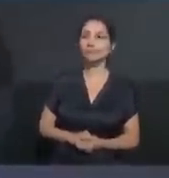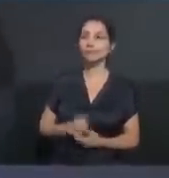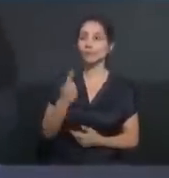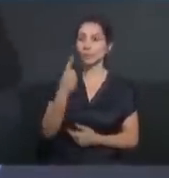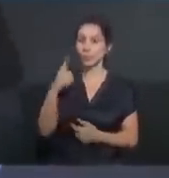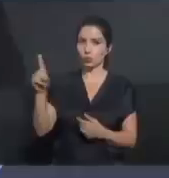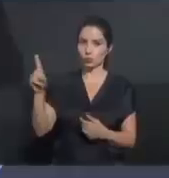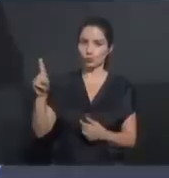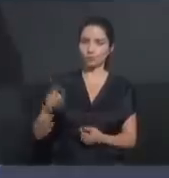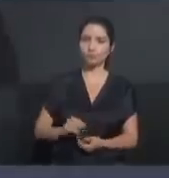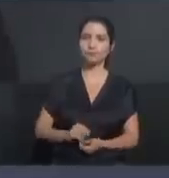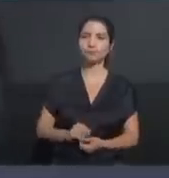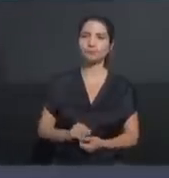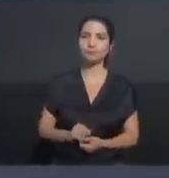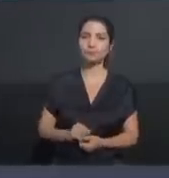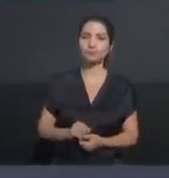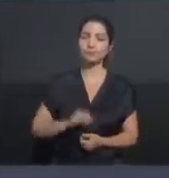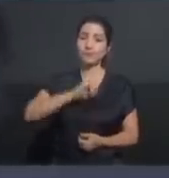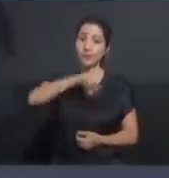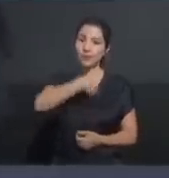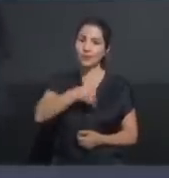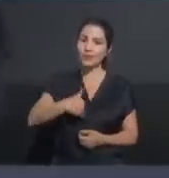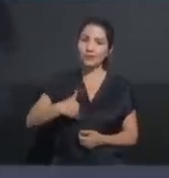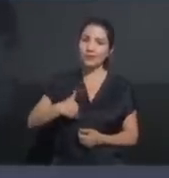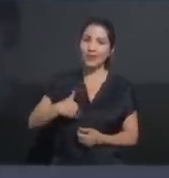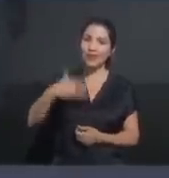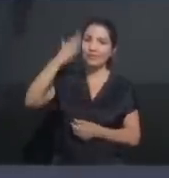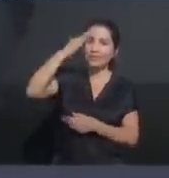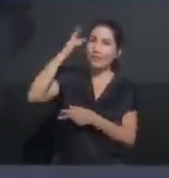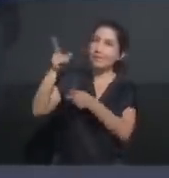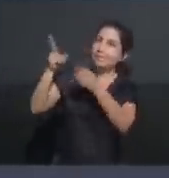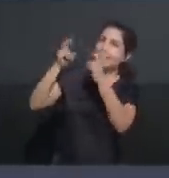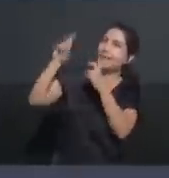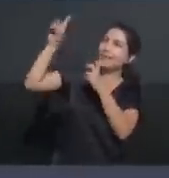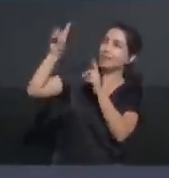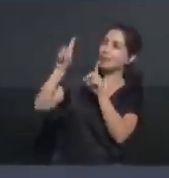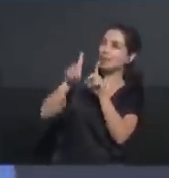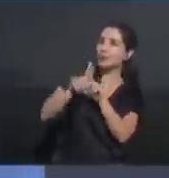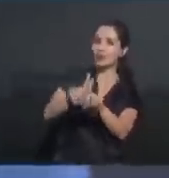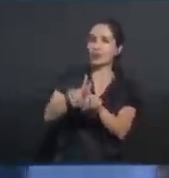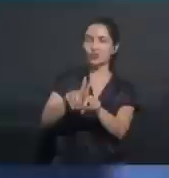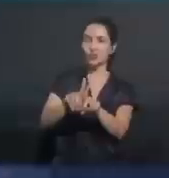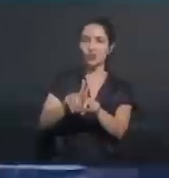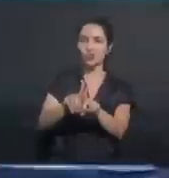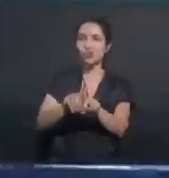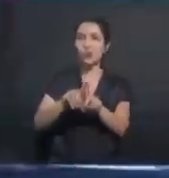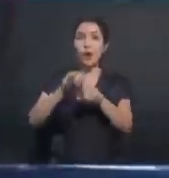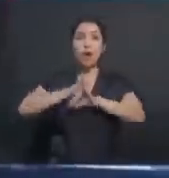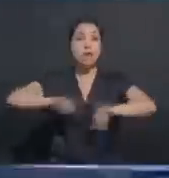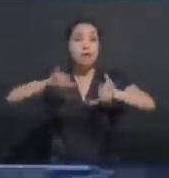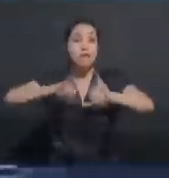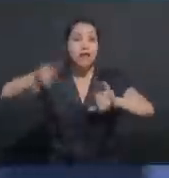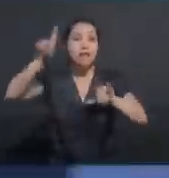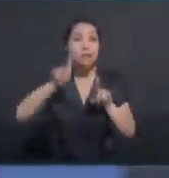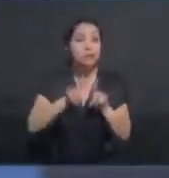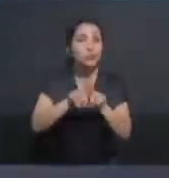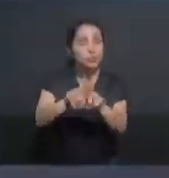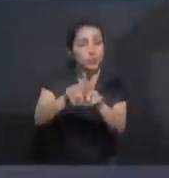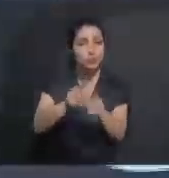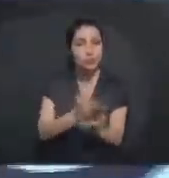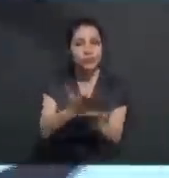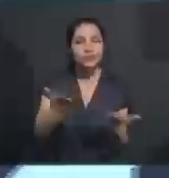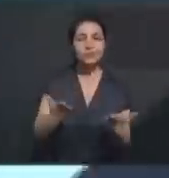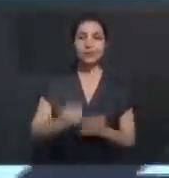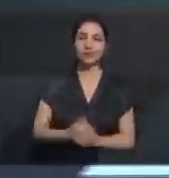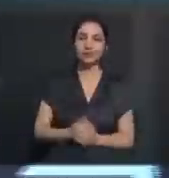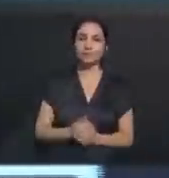Último. Ele via que Deus era com ele. Deixa eu dizer uma coisa, Deus é com você. Sabe quantos anos, os